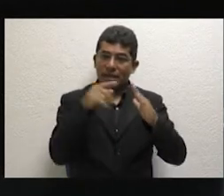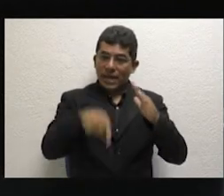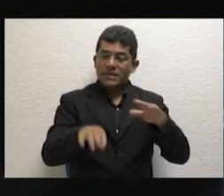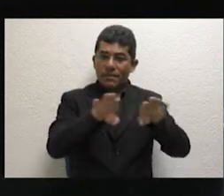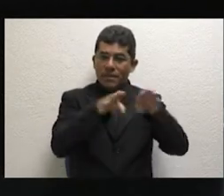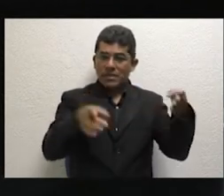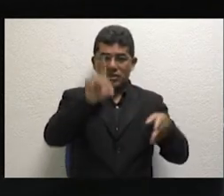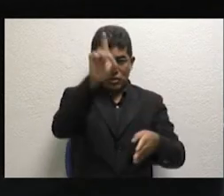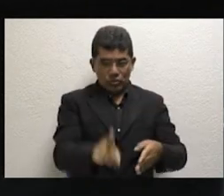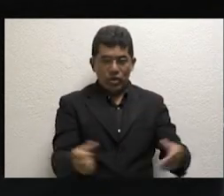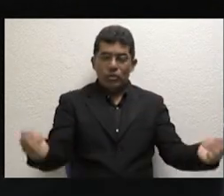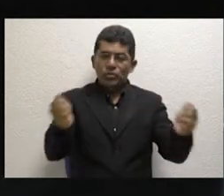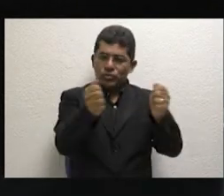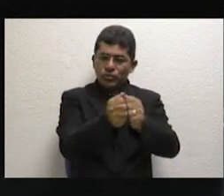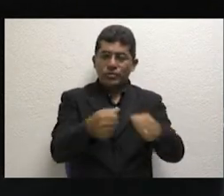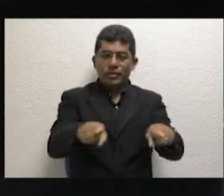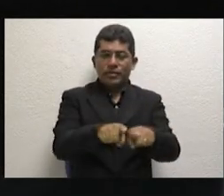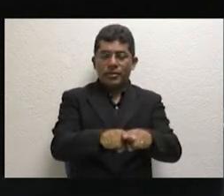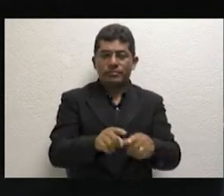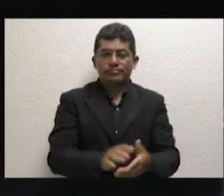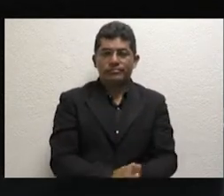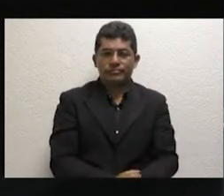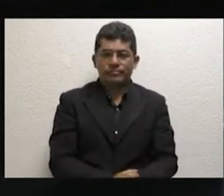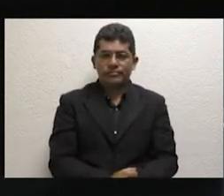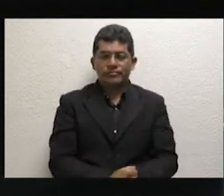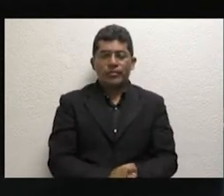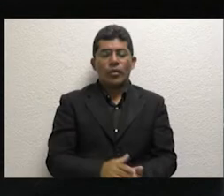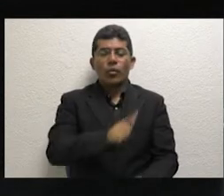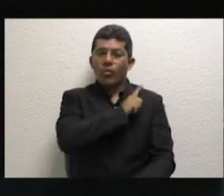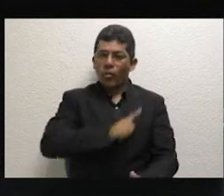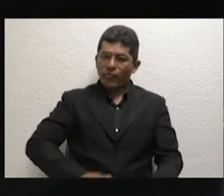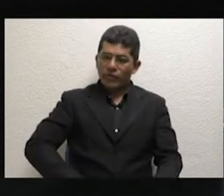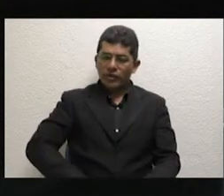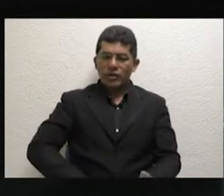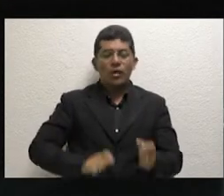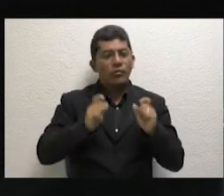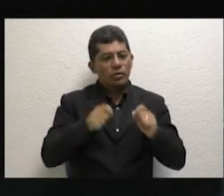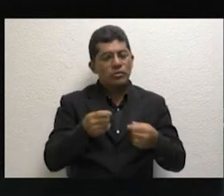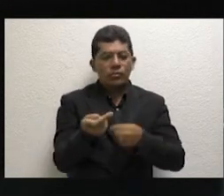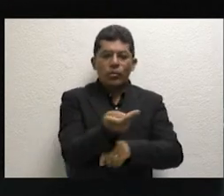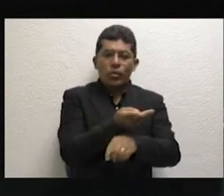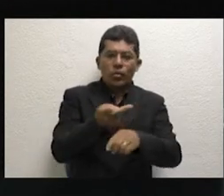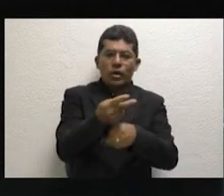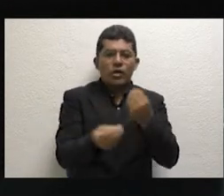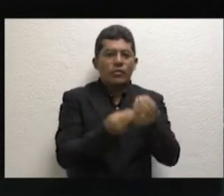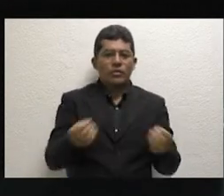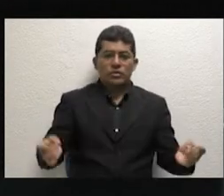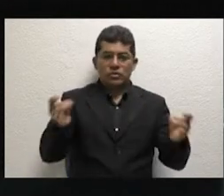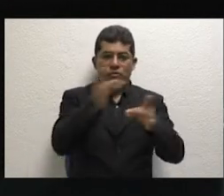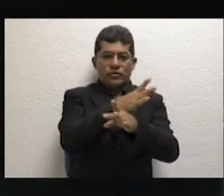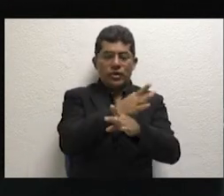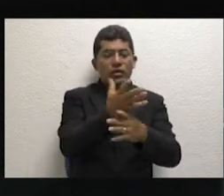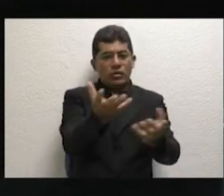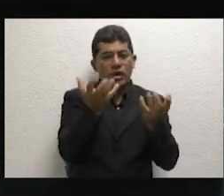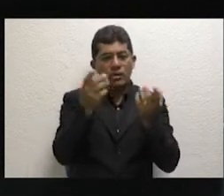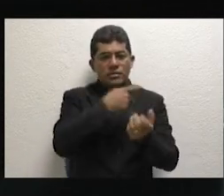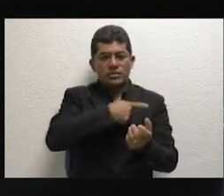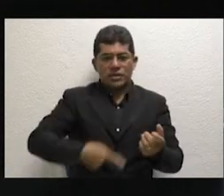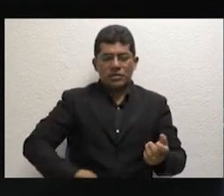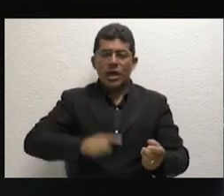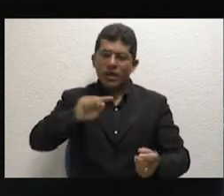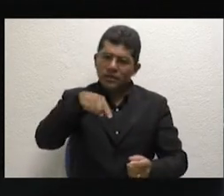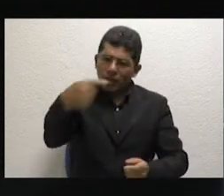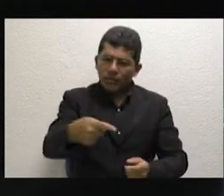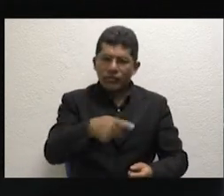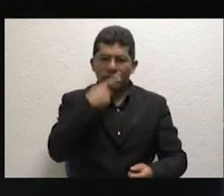educação juntamente juntamente com o governo nós temos que buscar uma solução então eu queria presente que depois